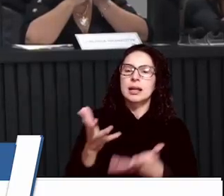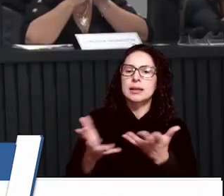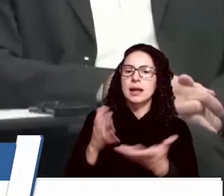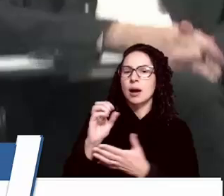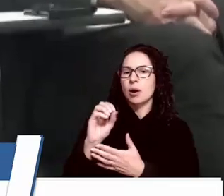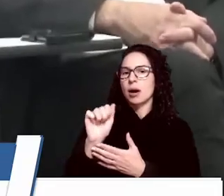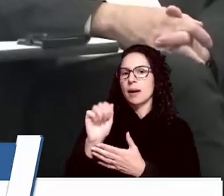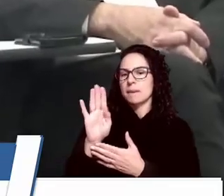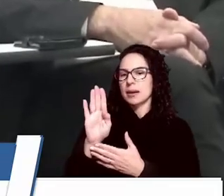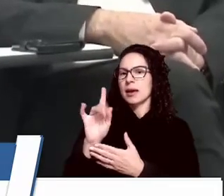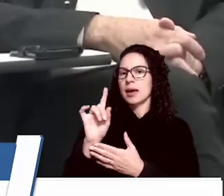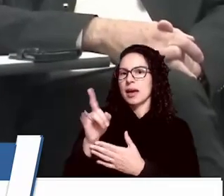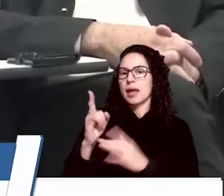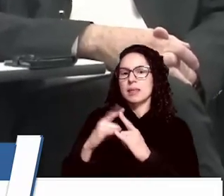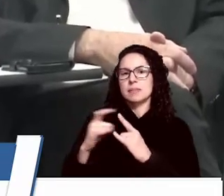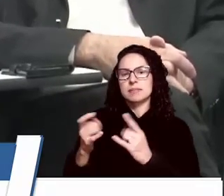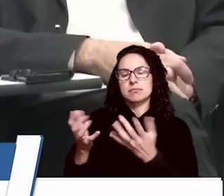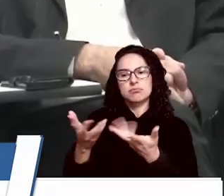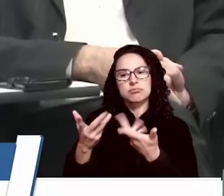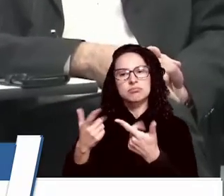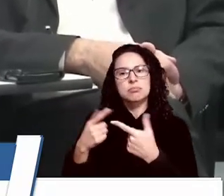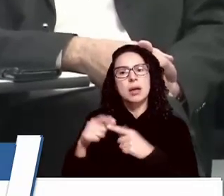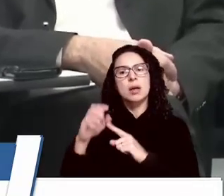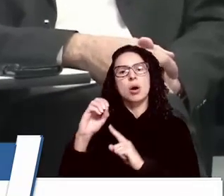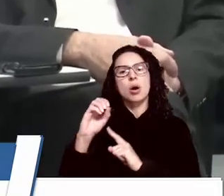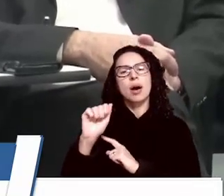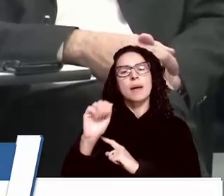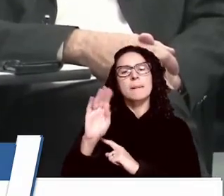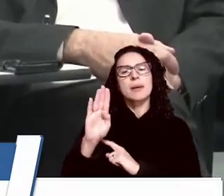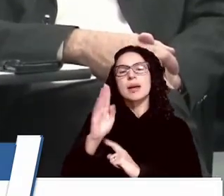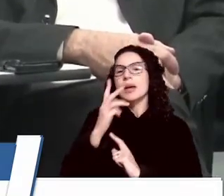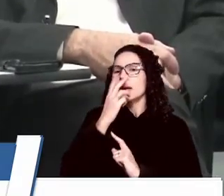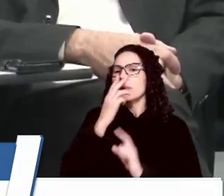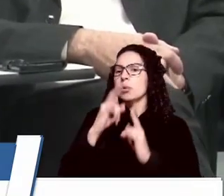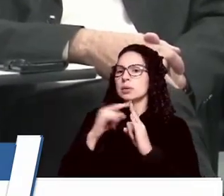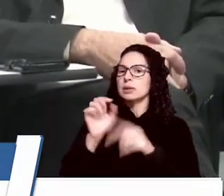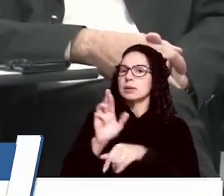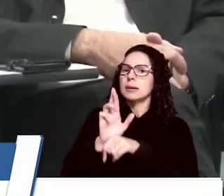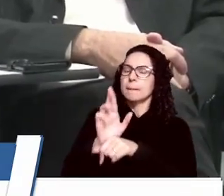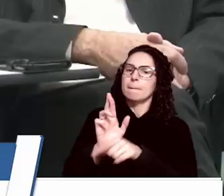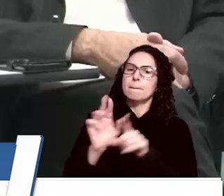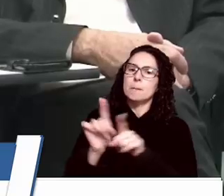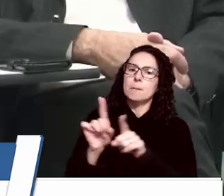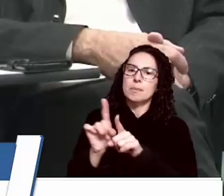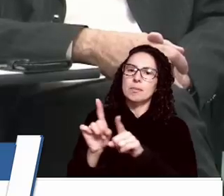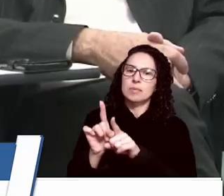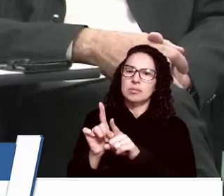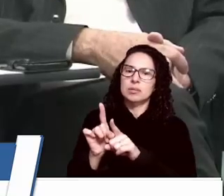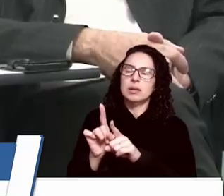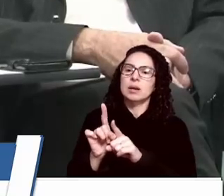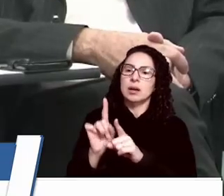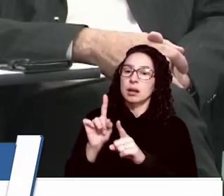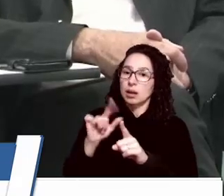classe, mas trata a OAB como uma entidade que representa também a nossa